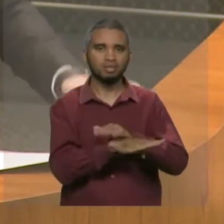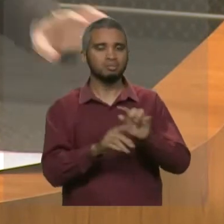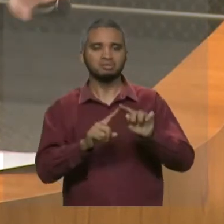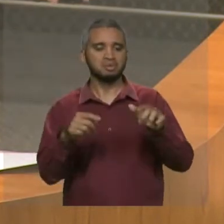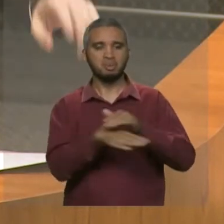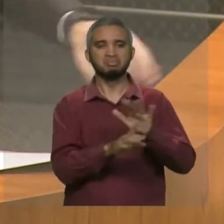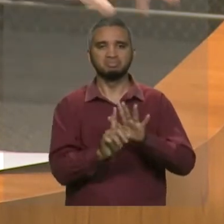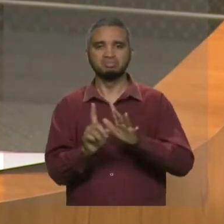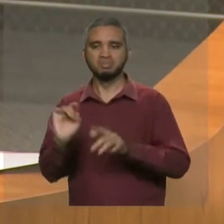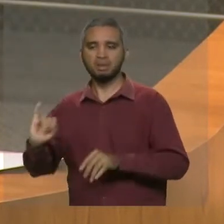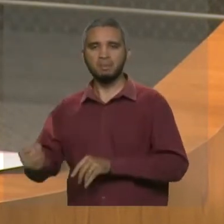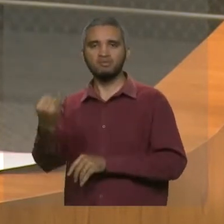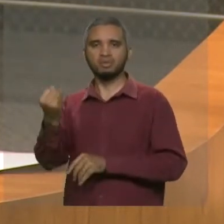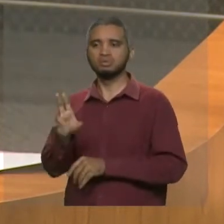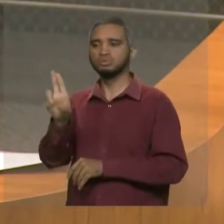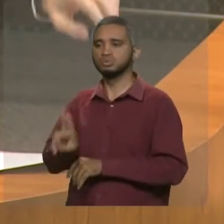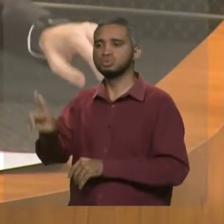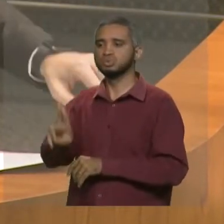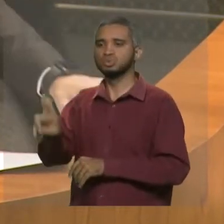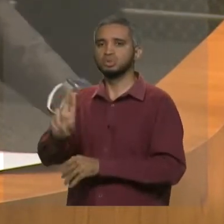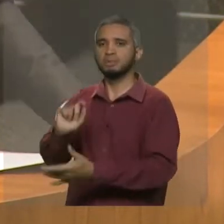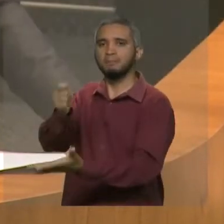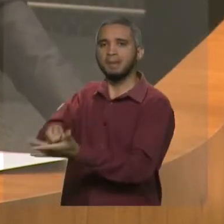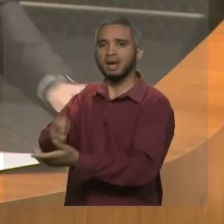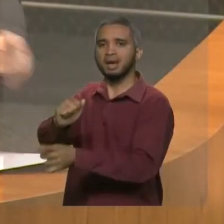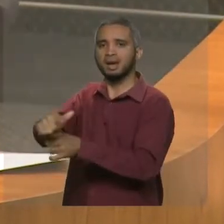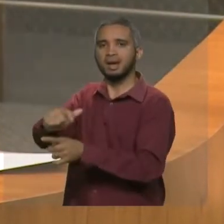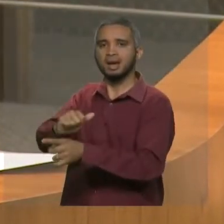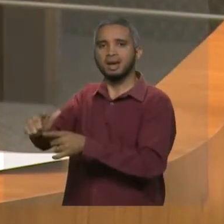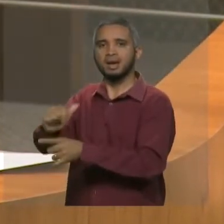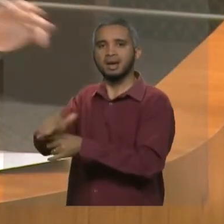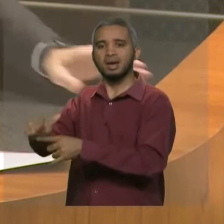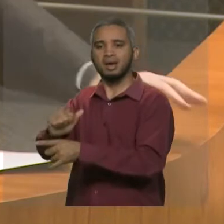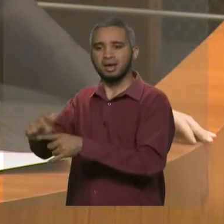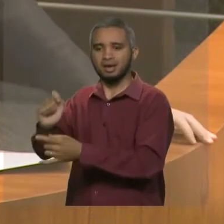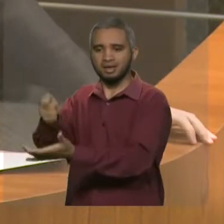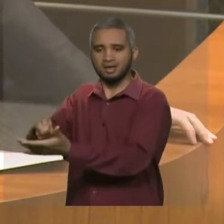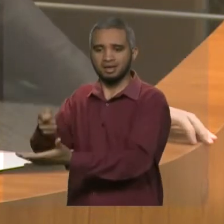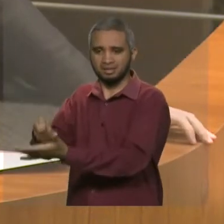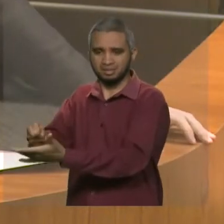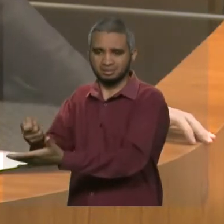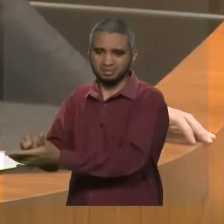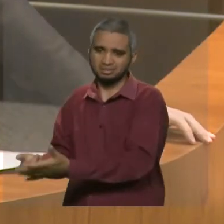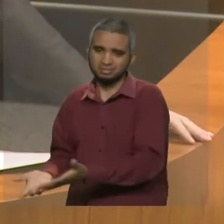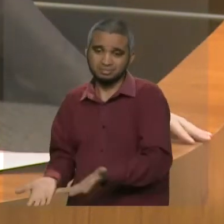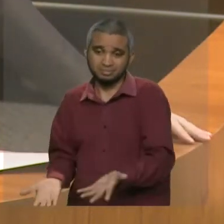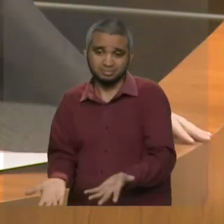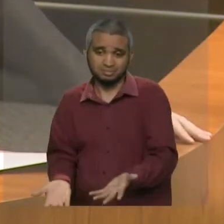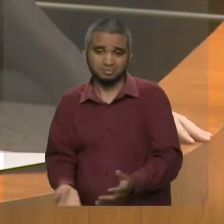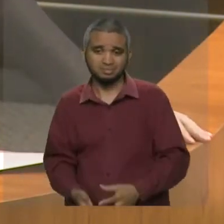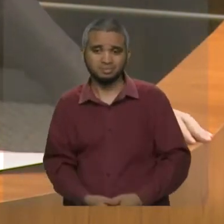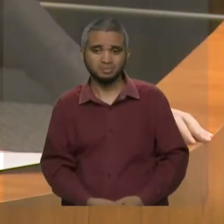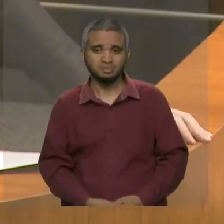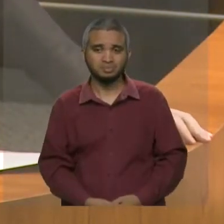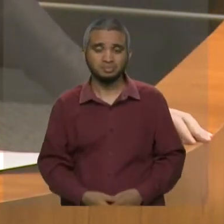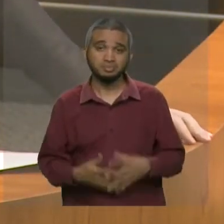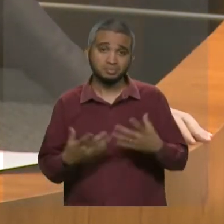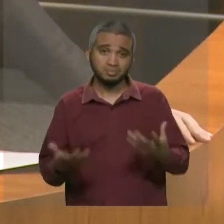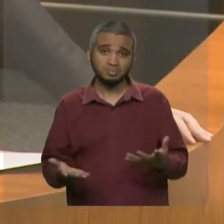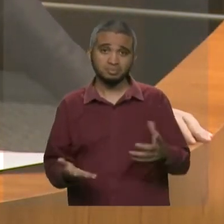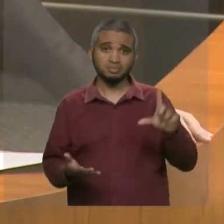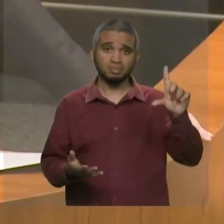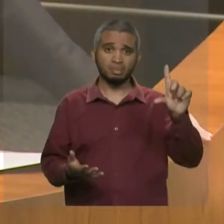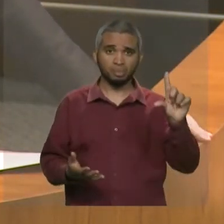Nos contratos, nos aluguéis camaradas, entendeu? Era isso que ele fazia. Então ele secou o FEPA